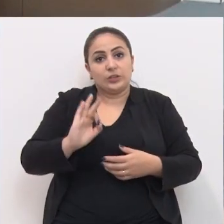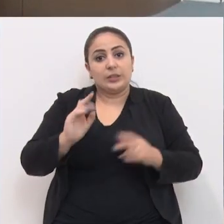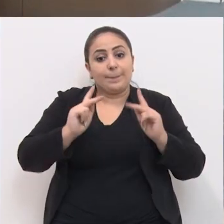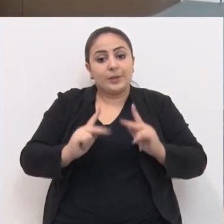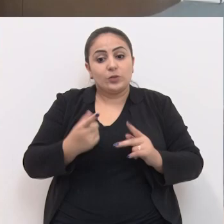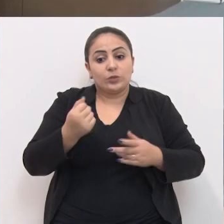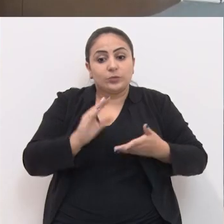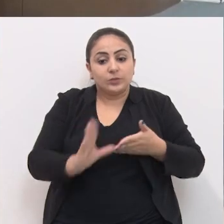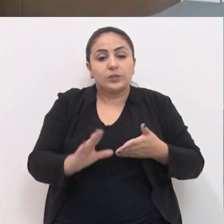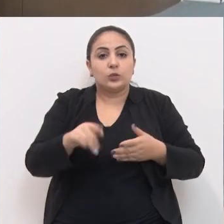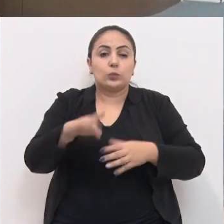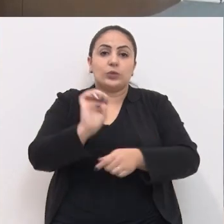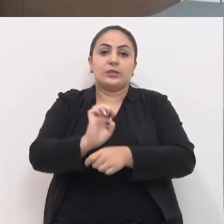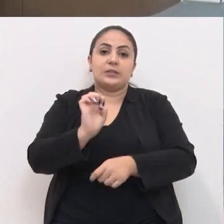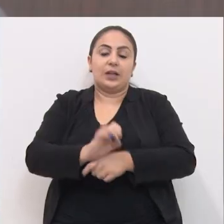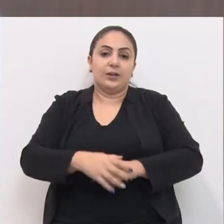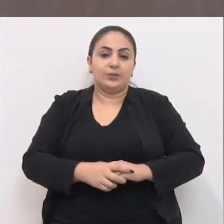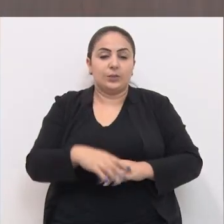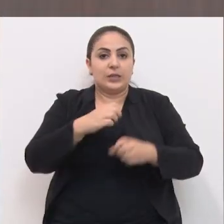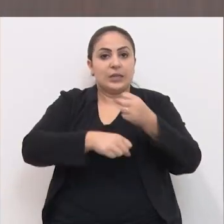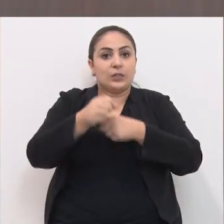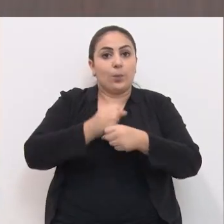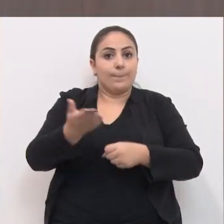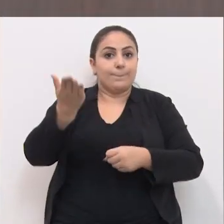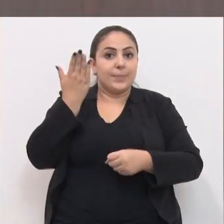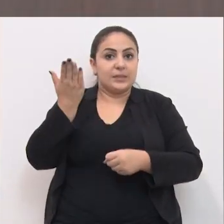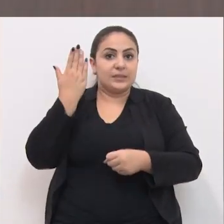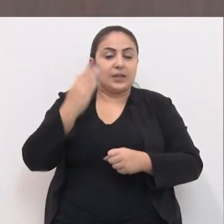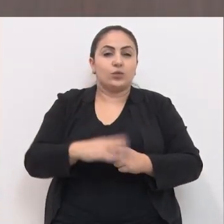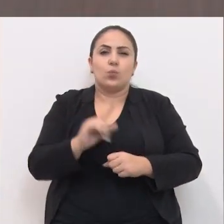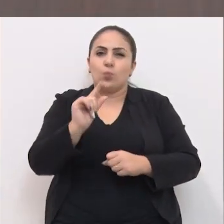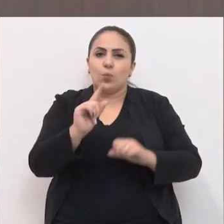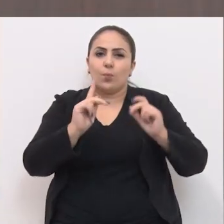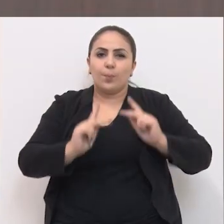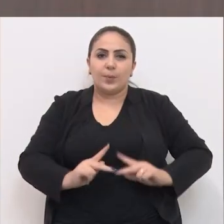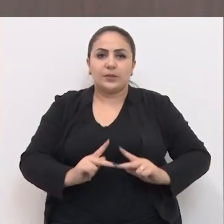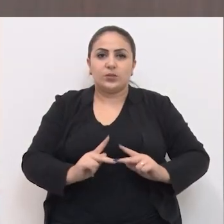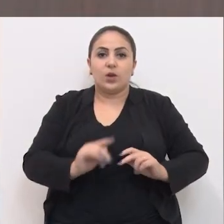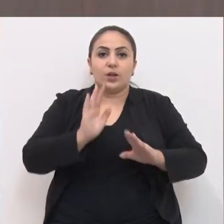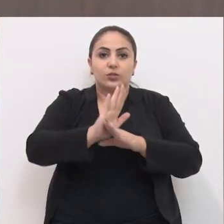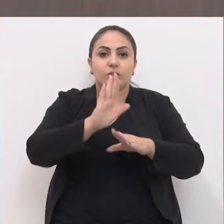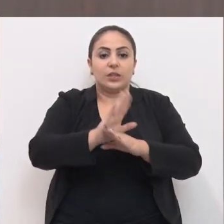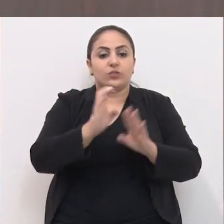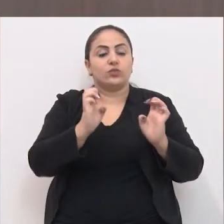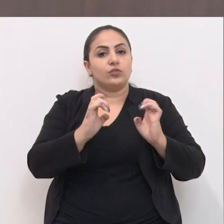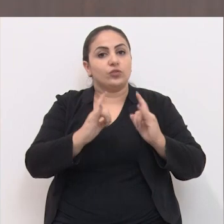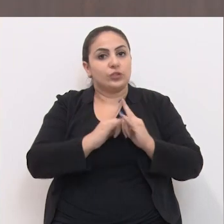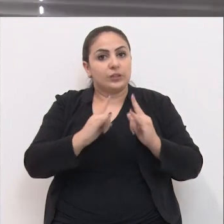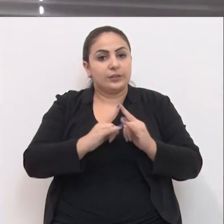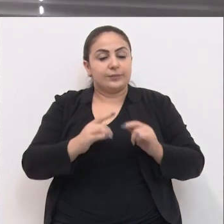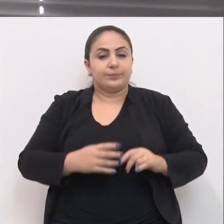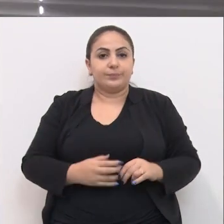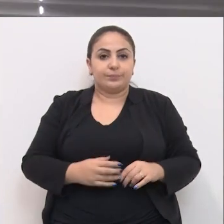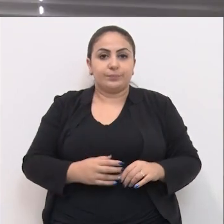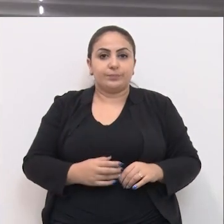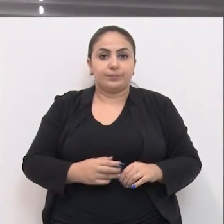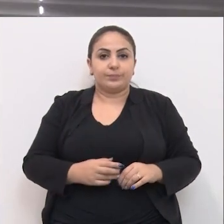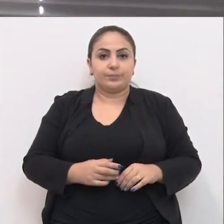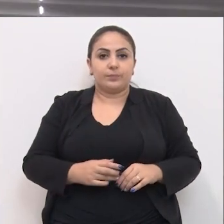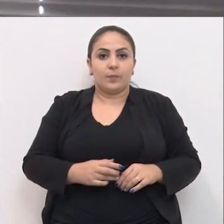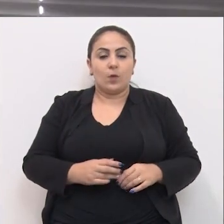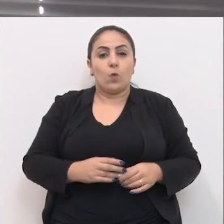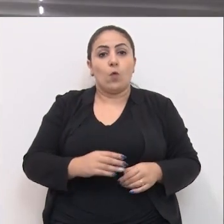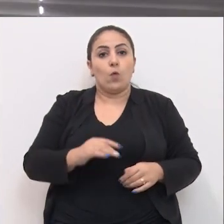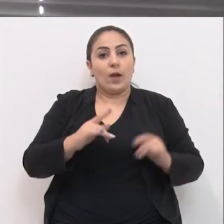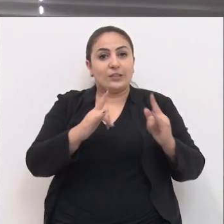de arrecadações no estado. No ano passado, poucas pessoas ajudaram as entidades. O Fundo Municipal